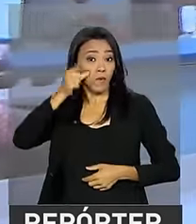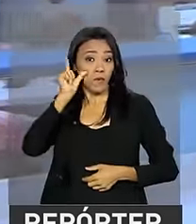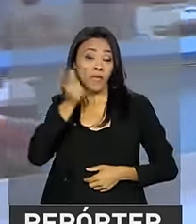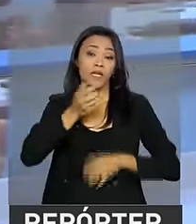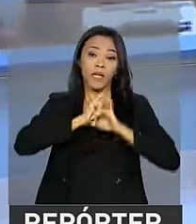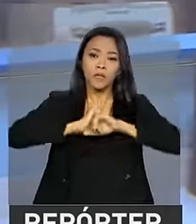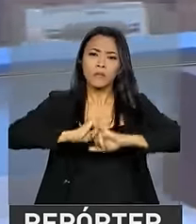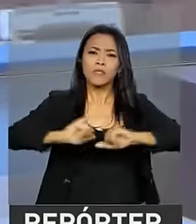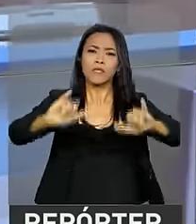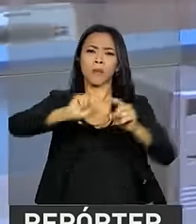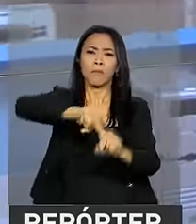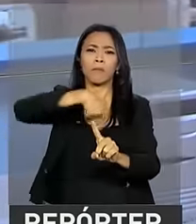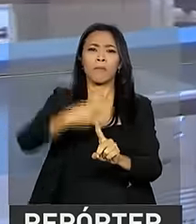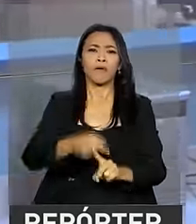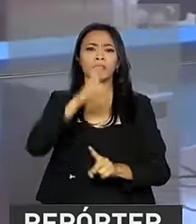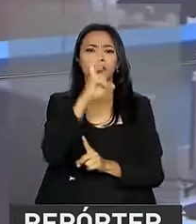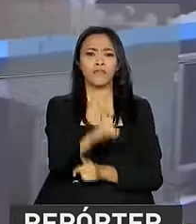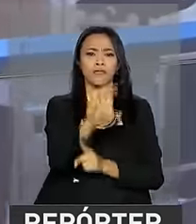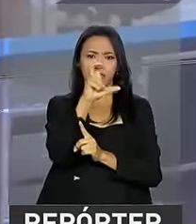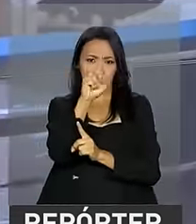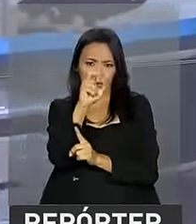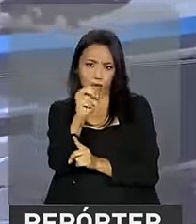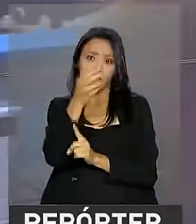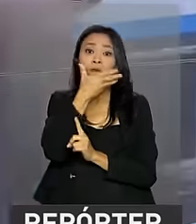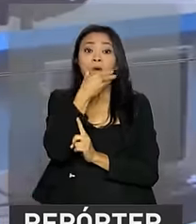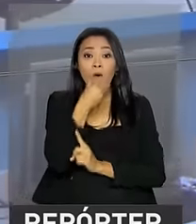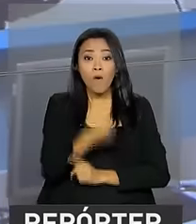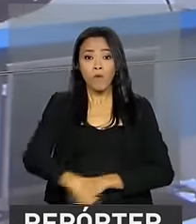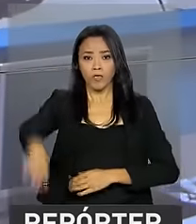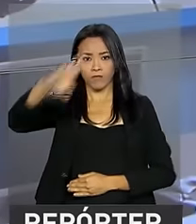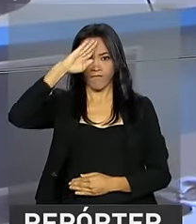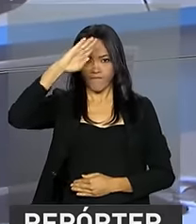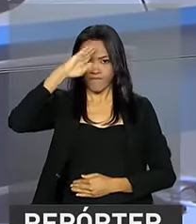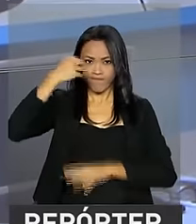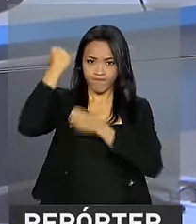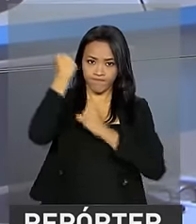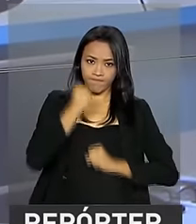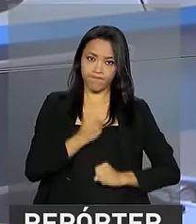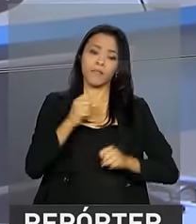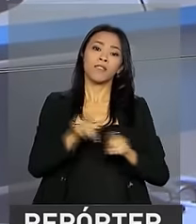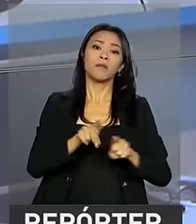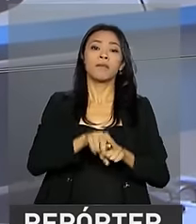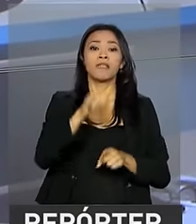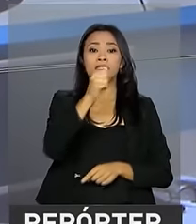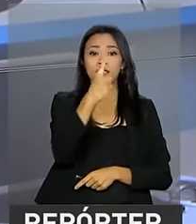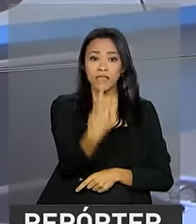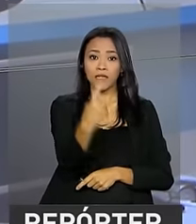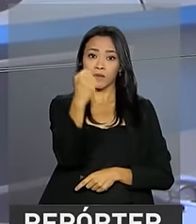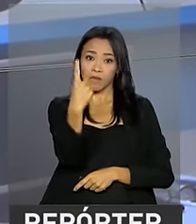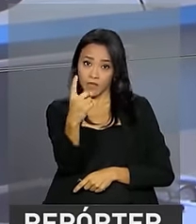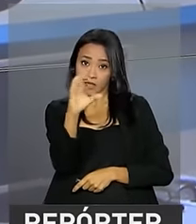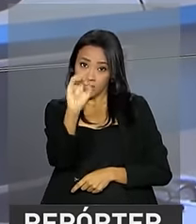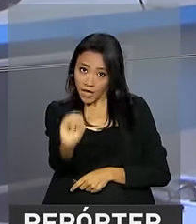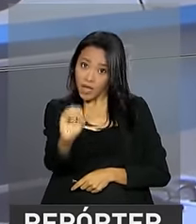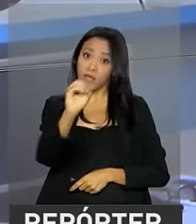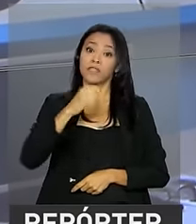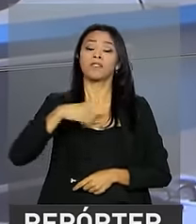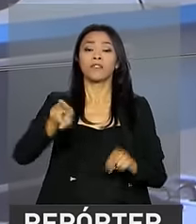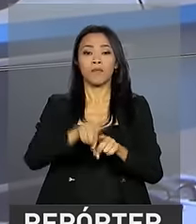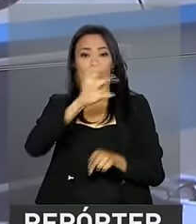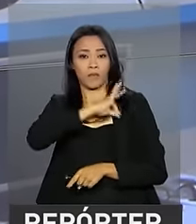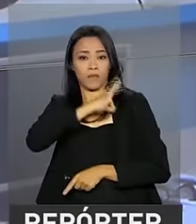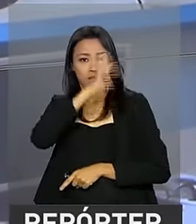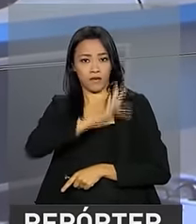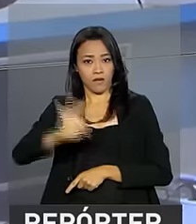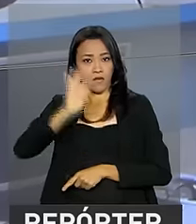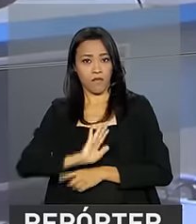Evinho de mais 550 homens das Forças Armadas e 110 da força nacional para garantir a segurança no Espírito Santo